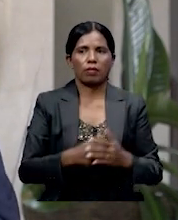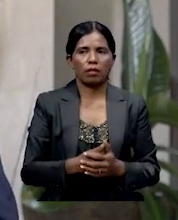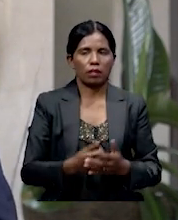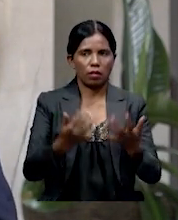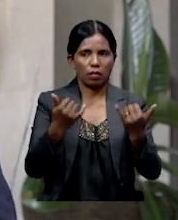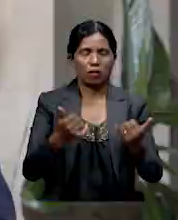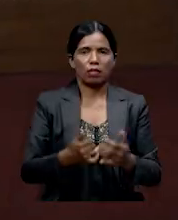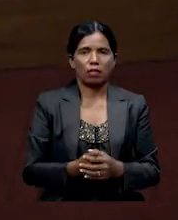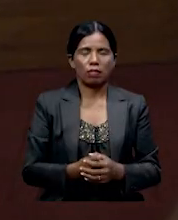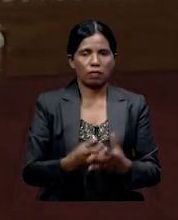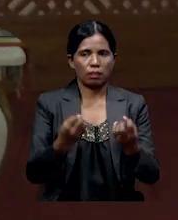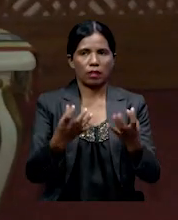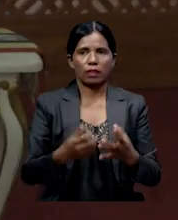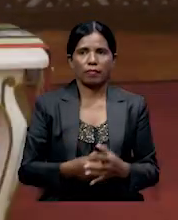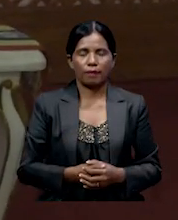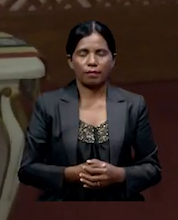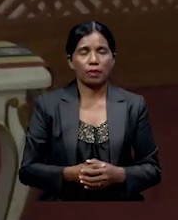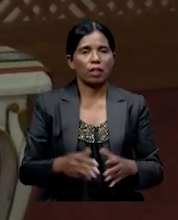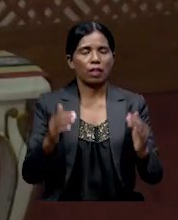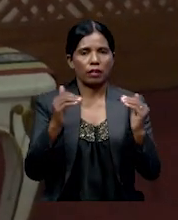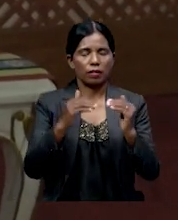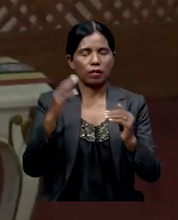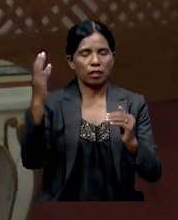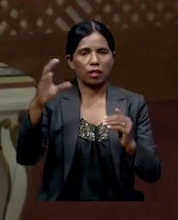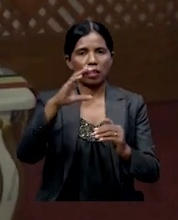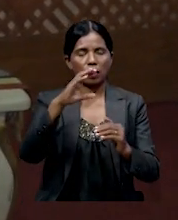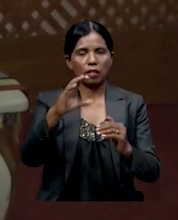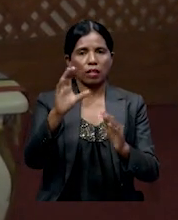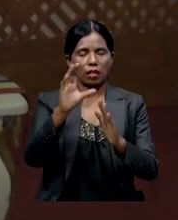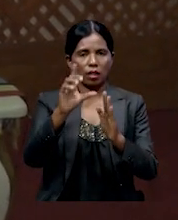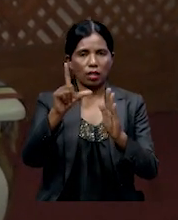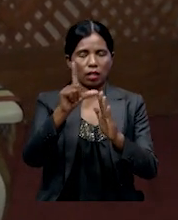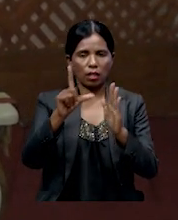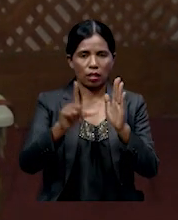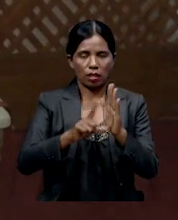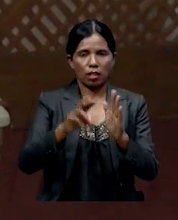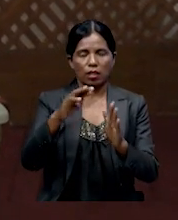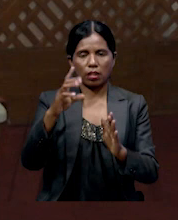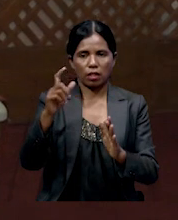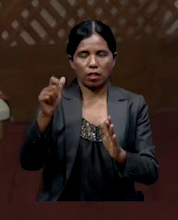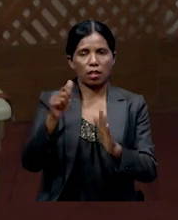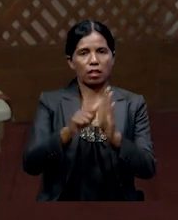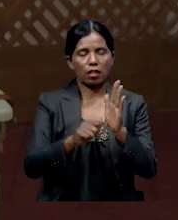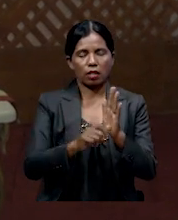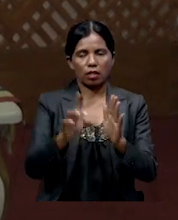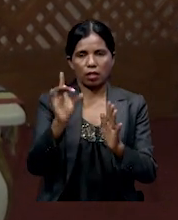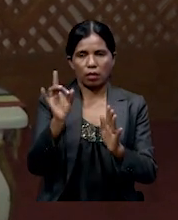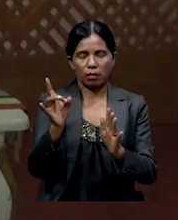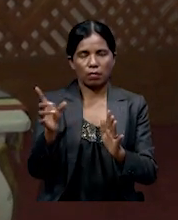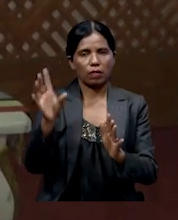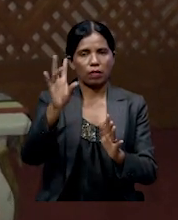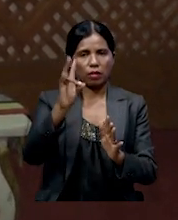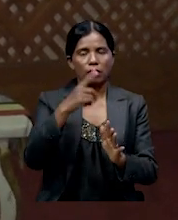Nemaga barra. Enquanto a Constituição da República Democrática Timor-Leste, artigo o alenulo recinhito a linha B